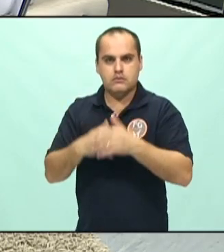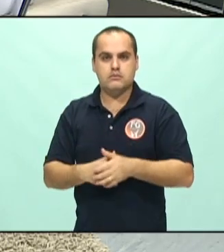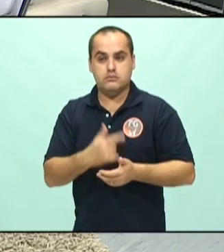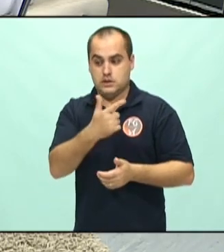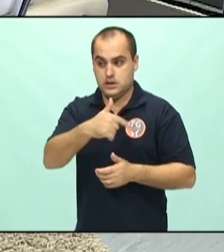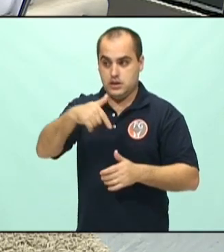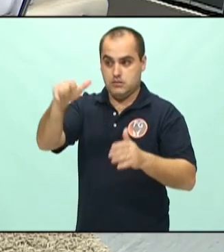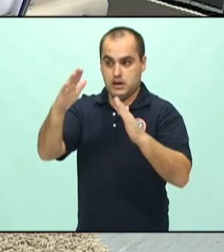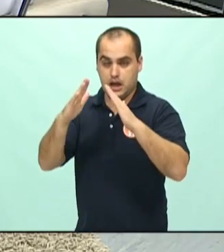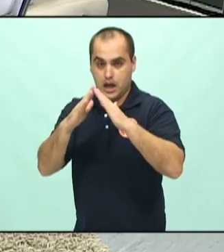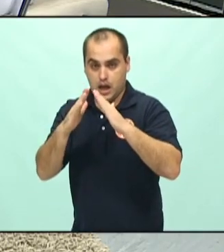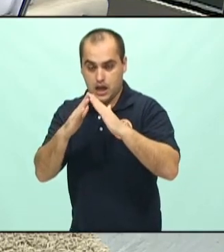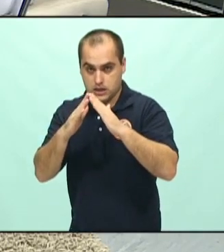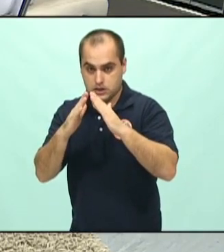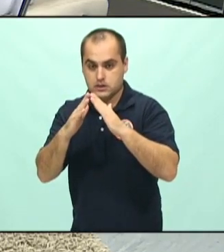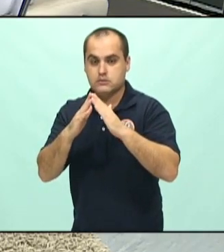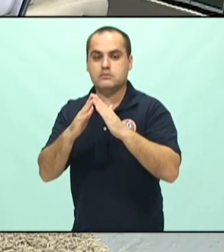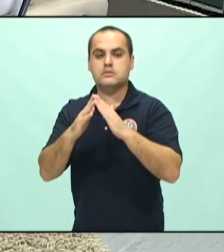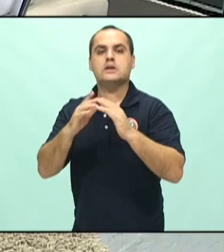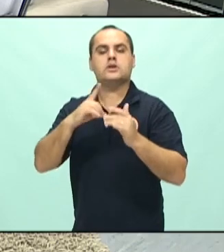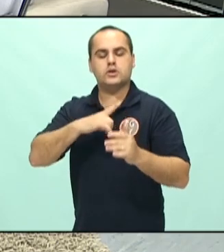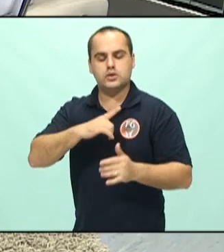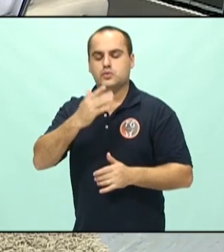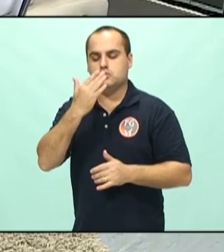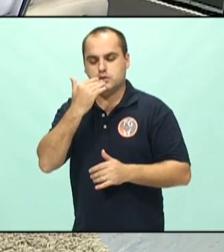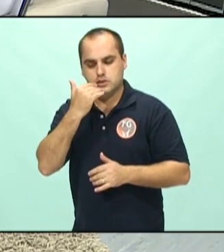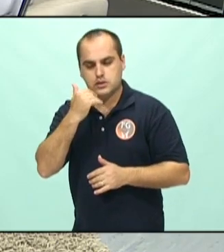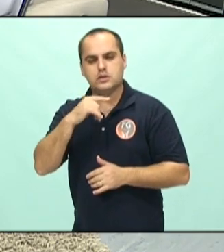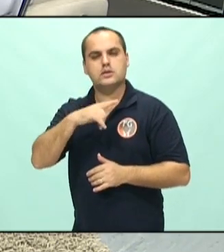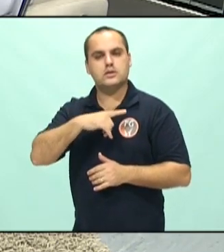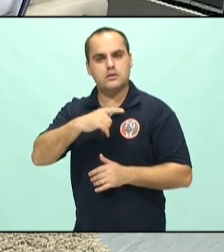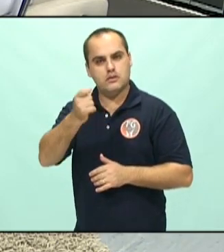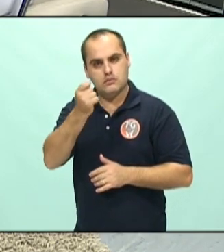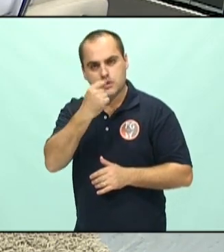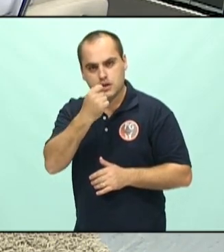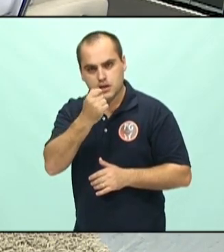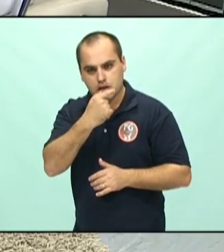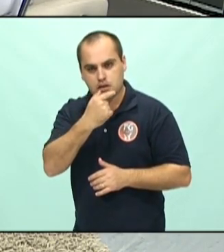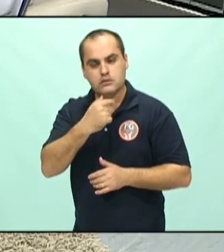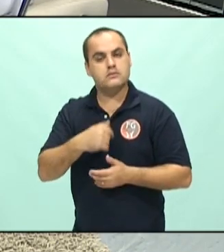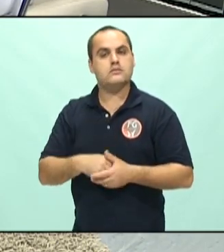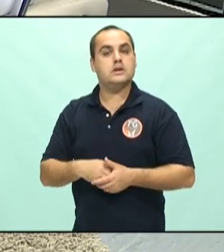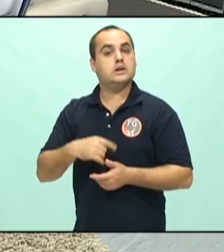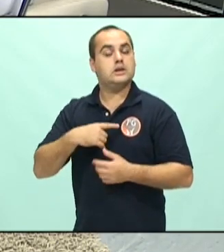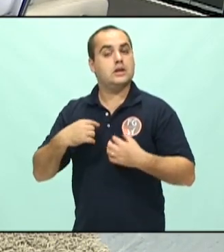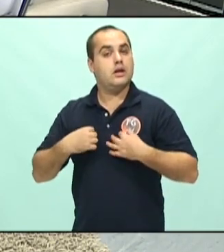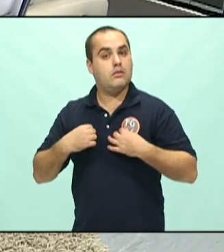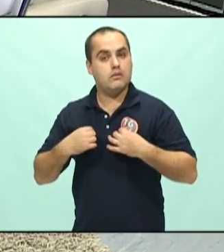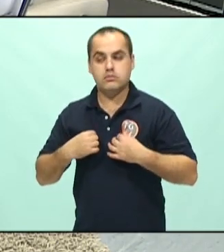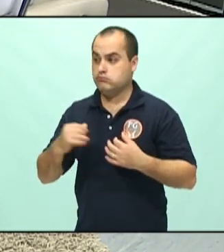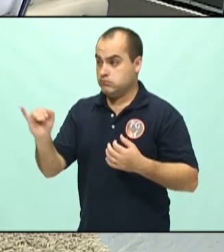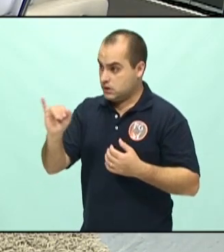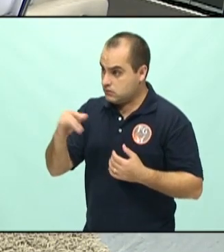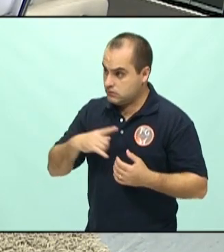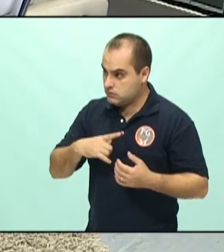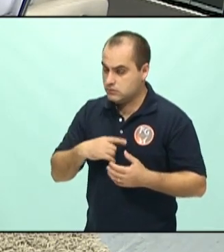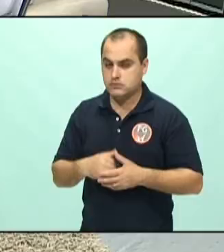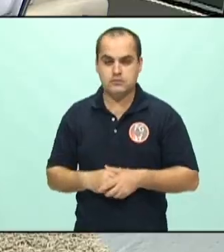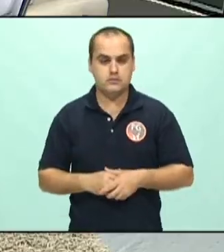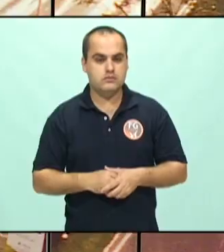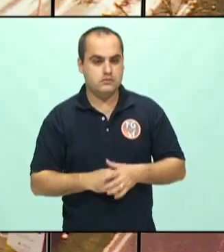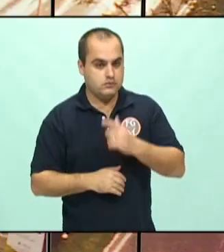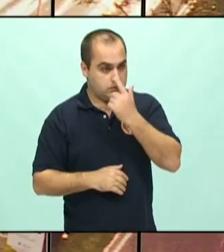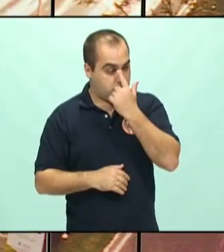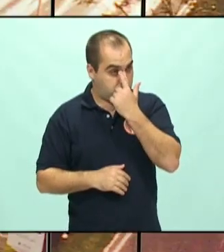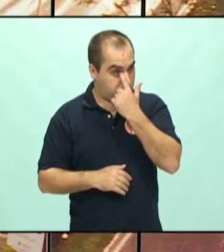a casa de passagem não tramar a comida tinha rebelde ele teria ainda não vou mais sofrer limpas mordomia e